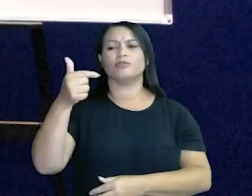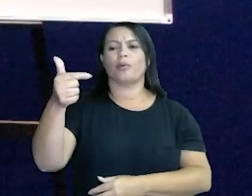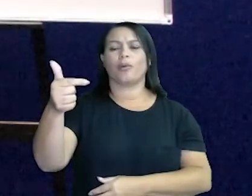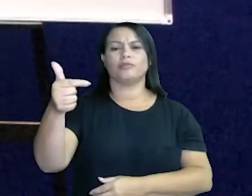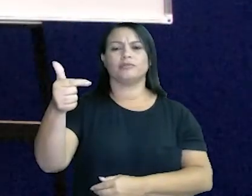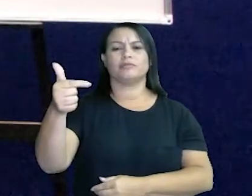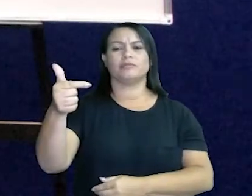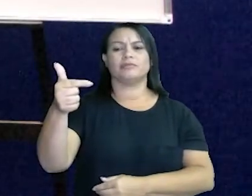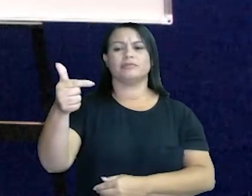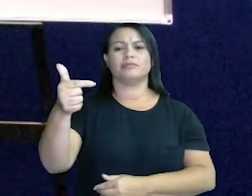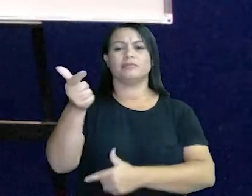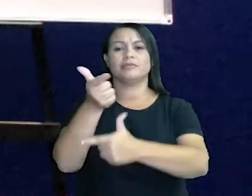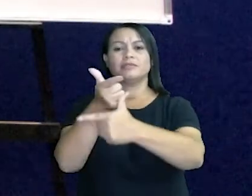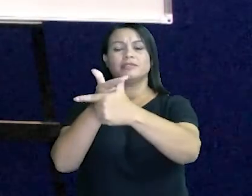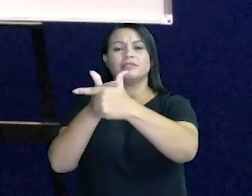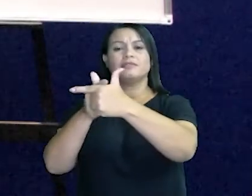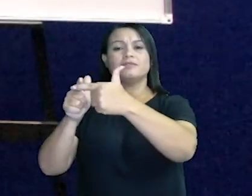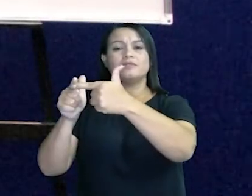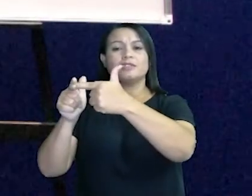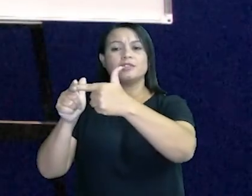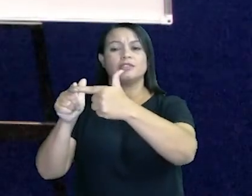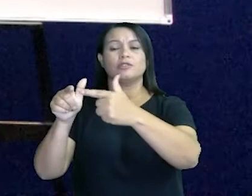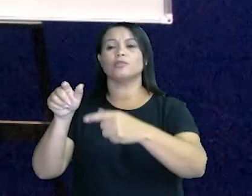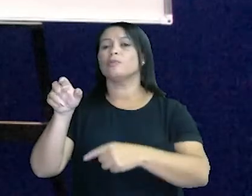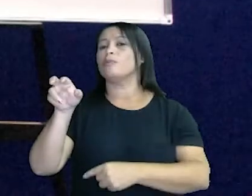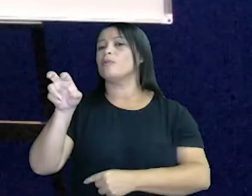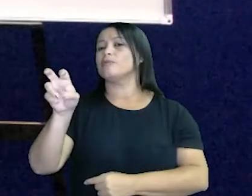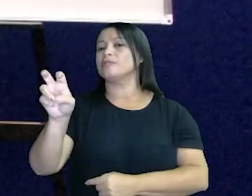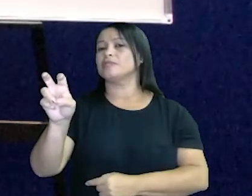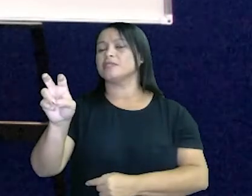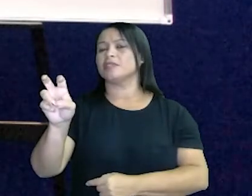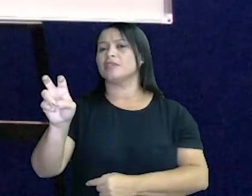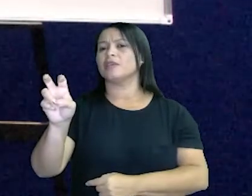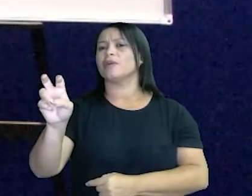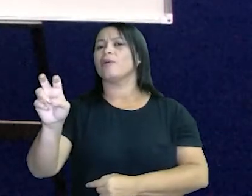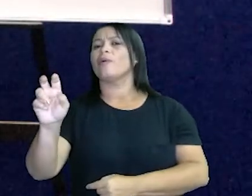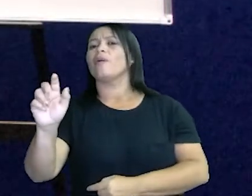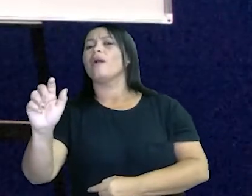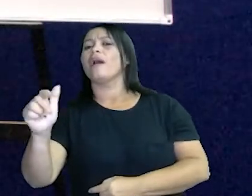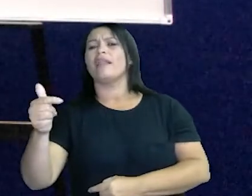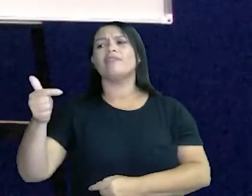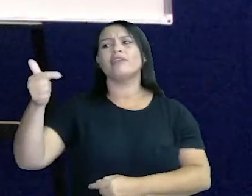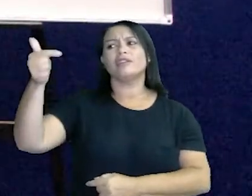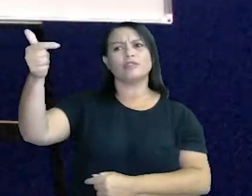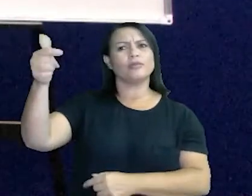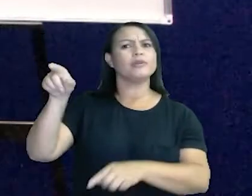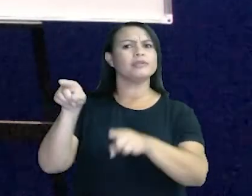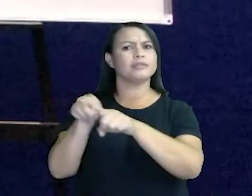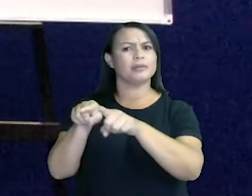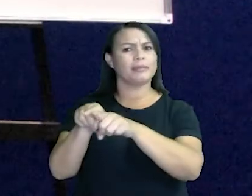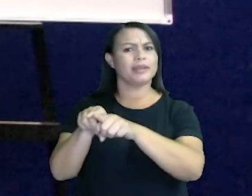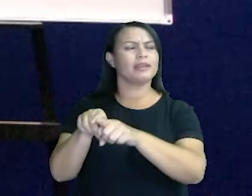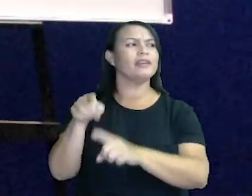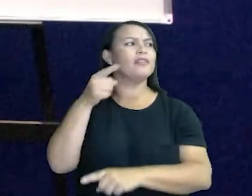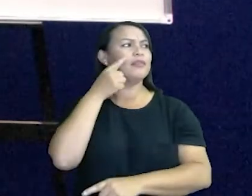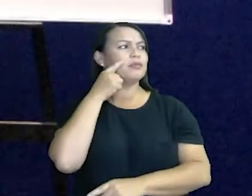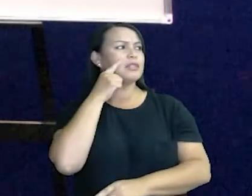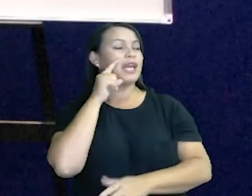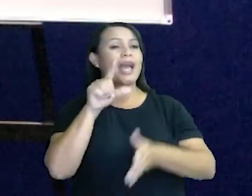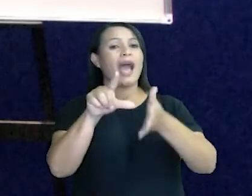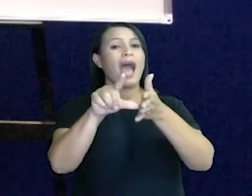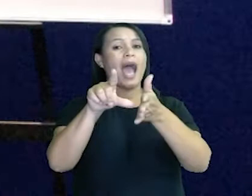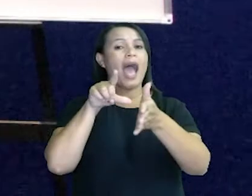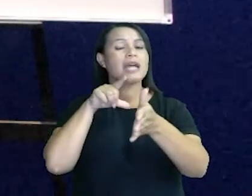2 / 5 elevado a 2 também então